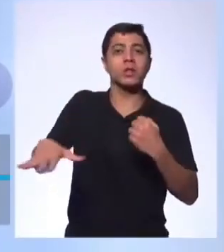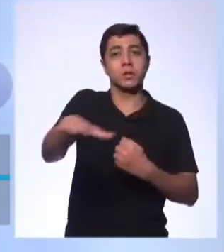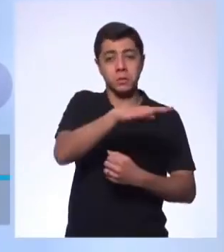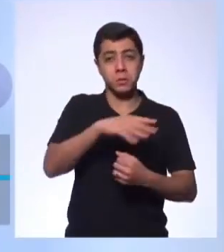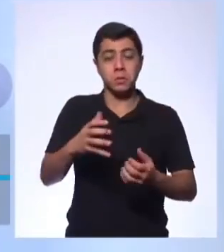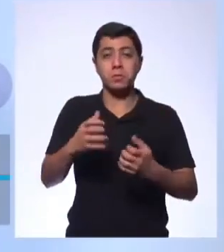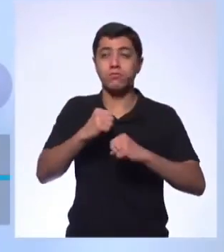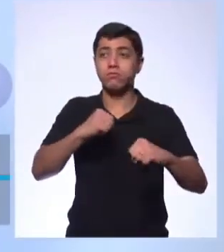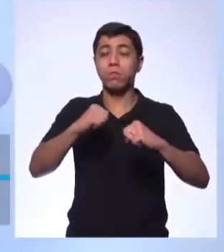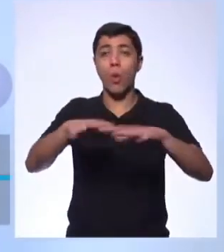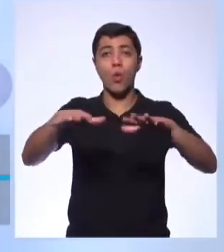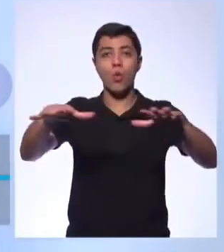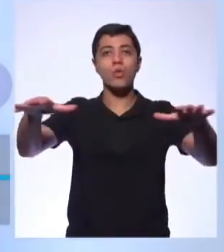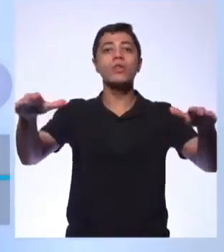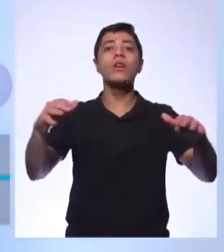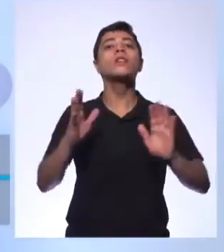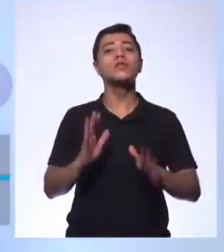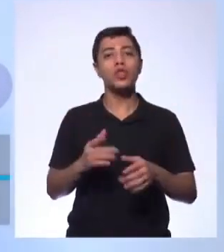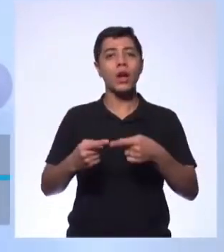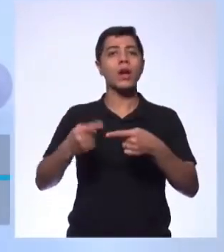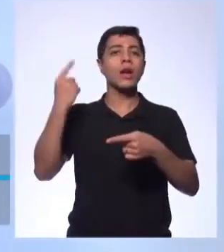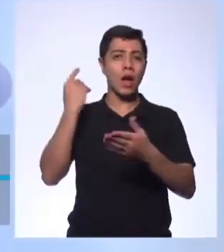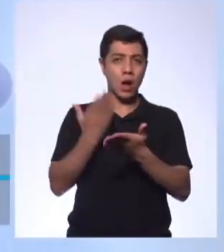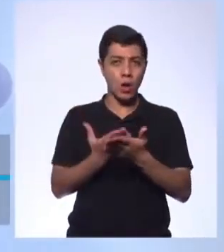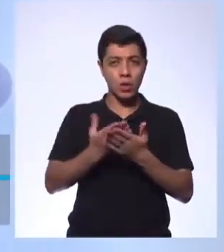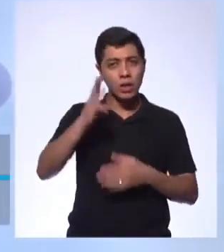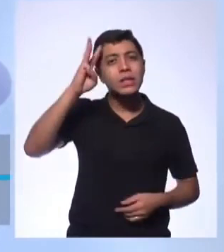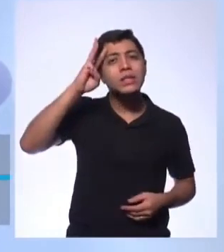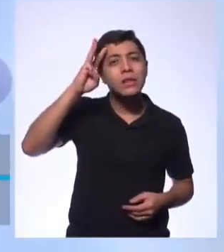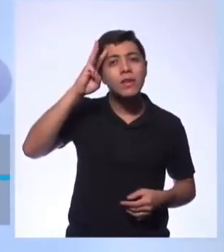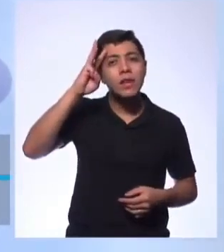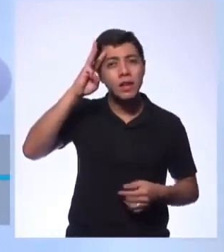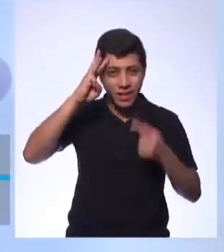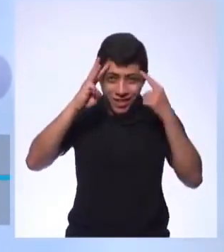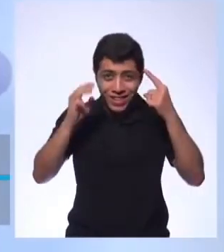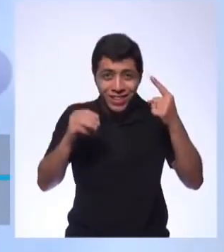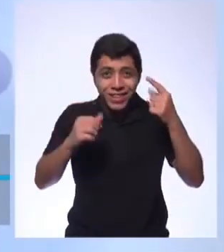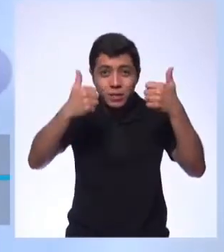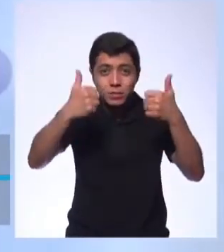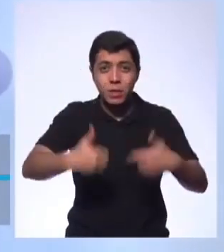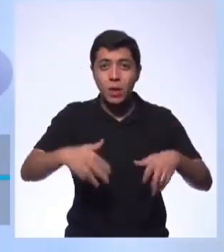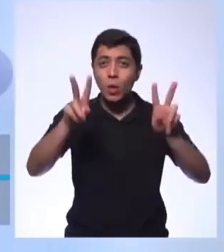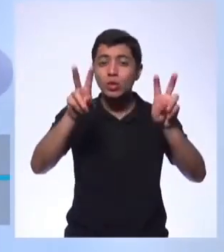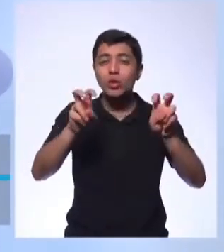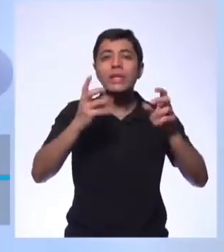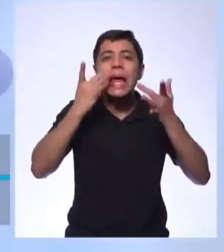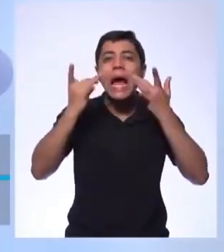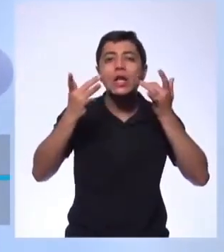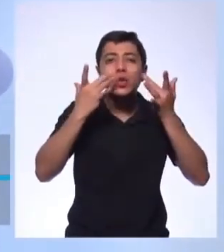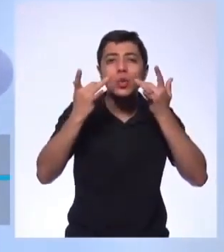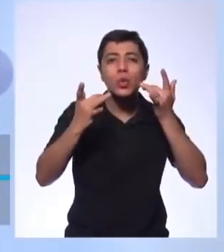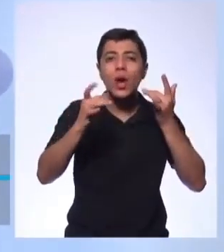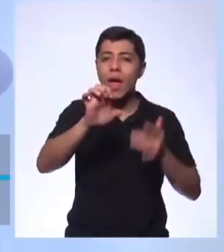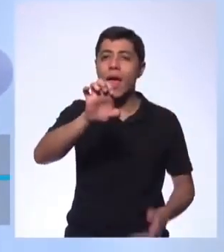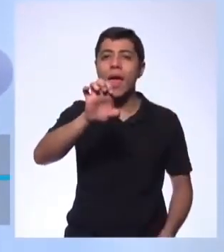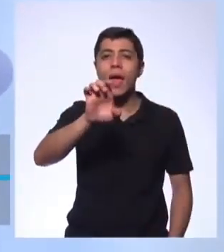na terça-feira da semana passada, a primeira aula que falamos de teatro, no Édipo, a questão do Édipo, né? Que